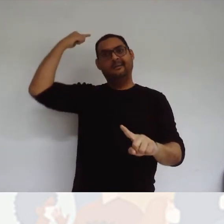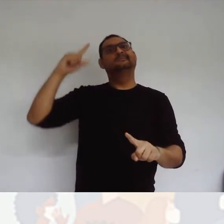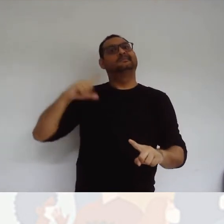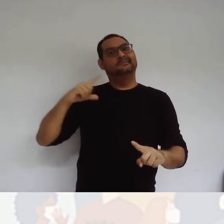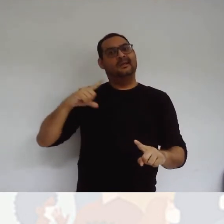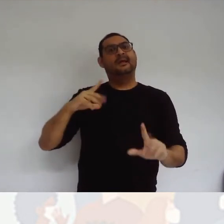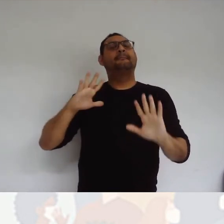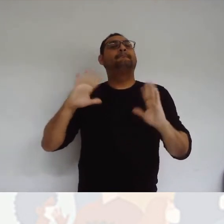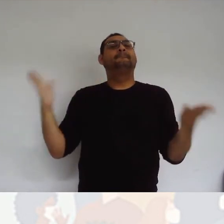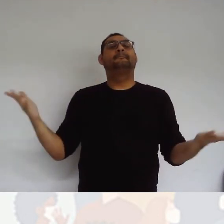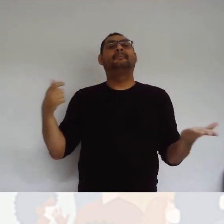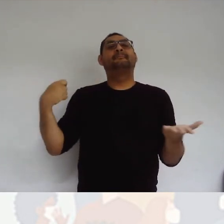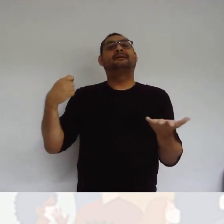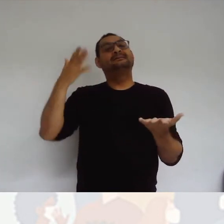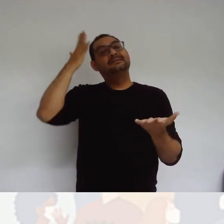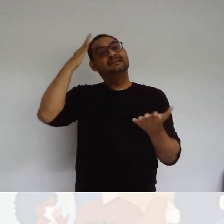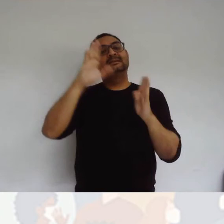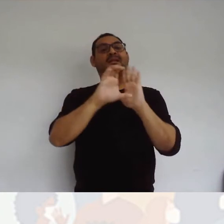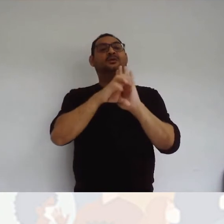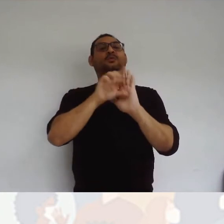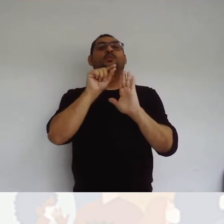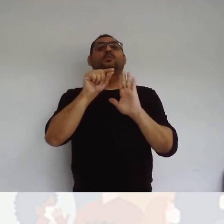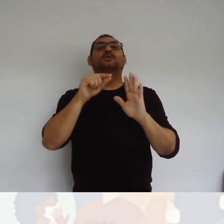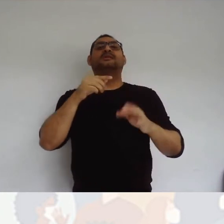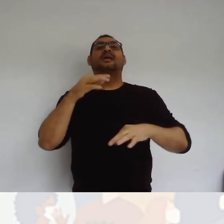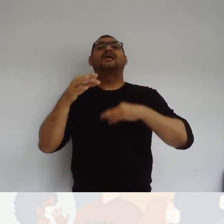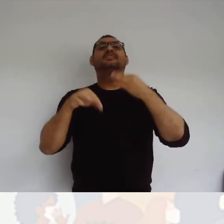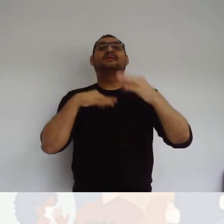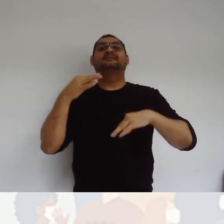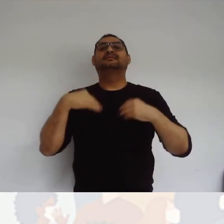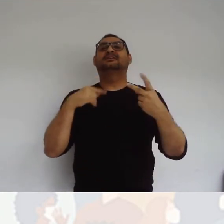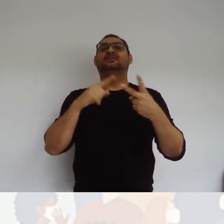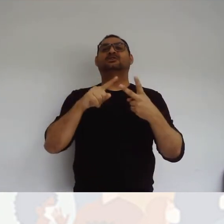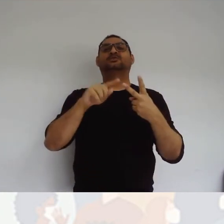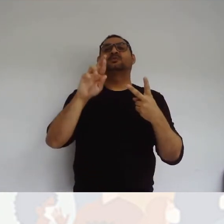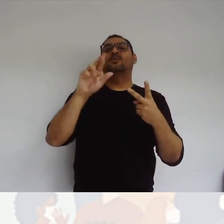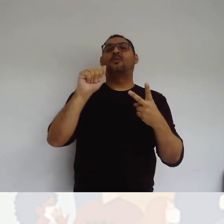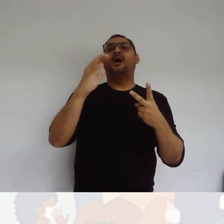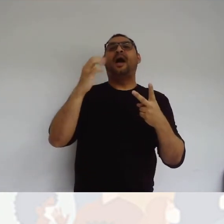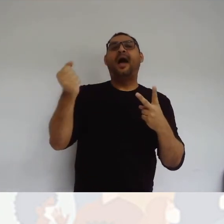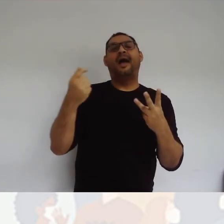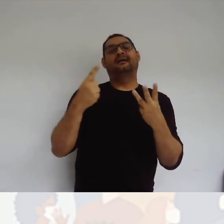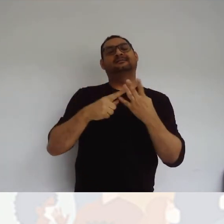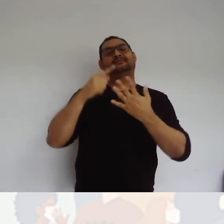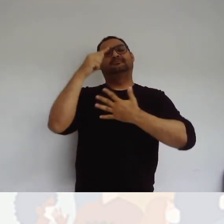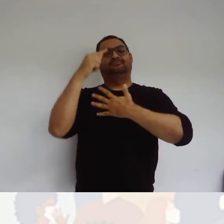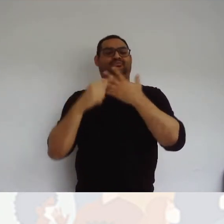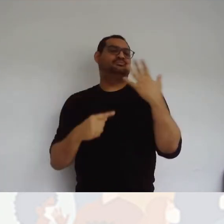os desejos, as raças e por aí vai.